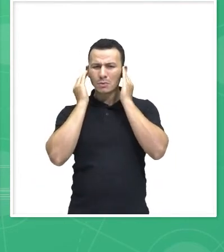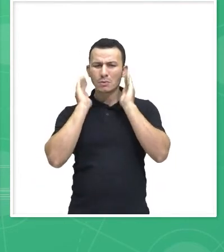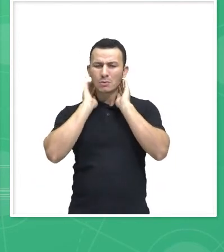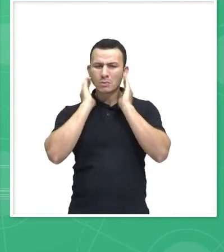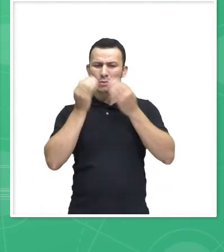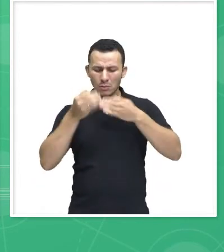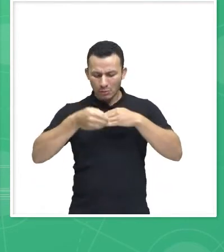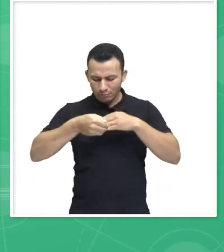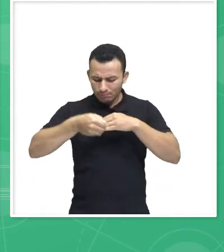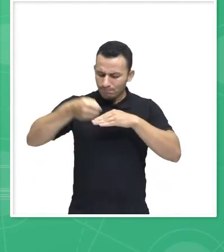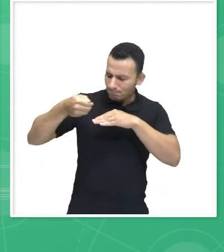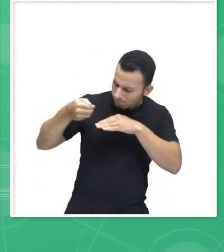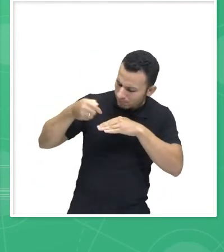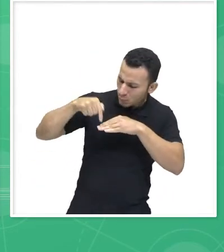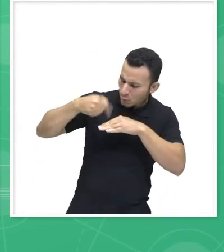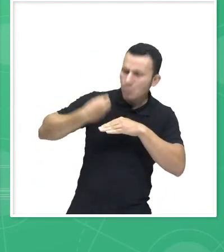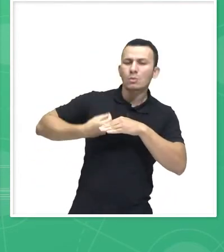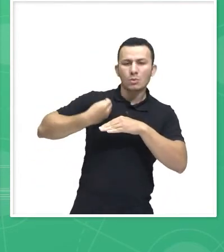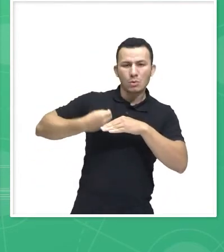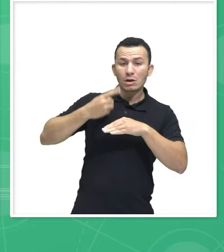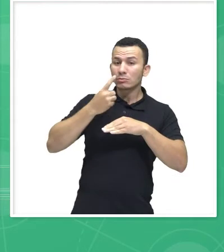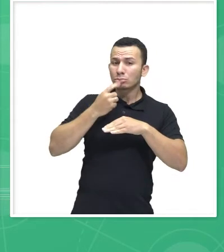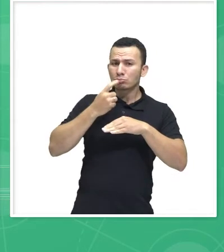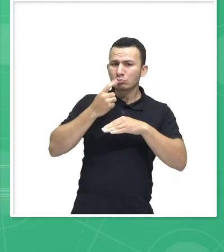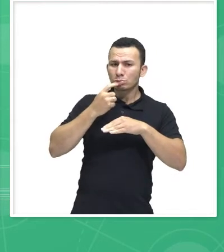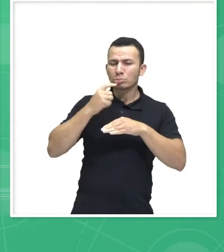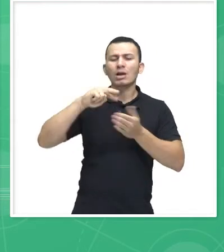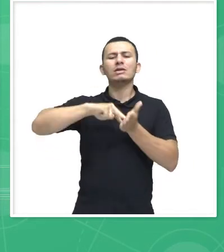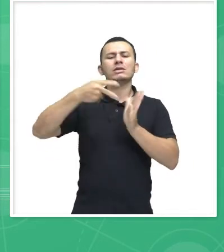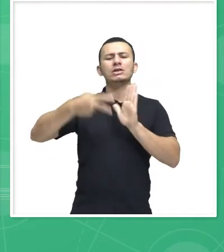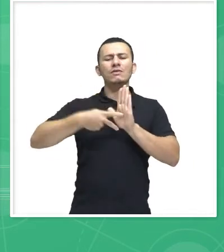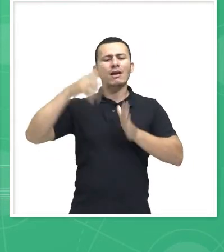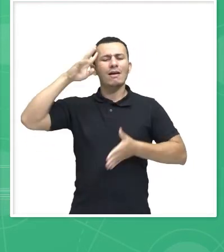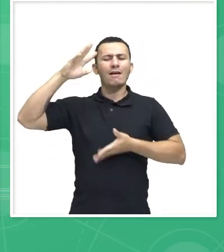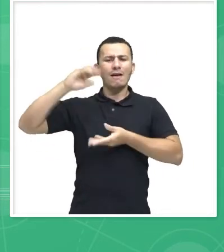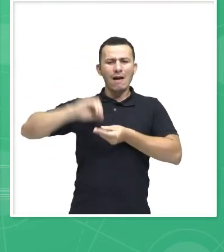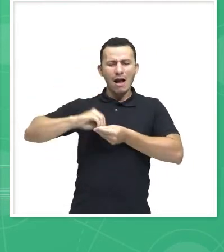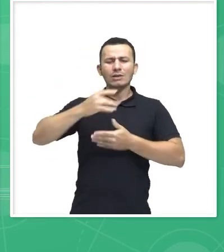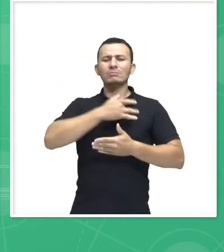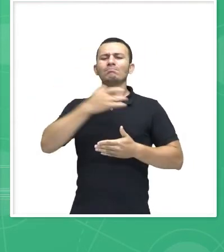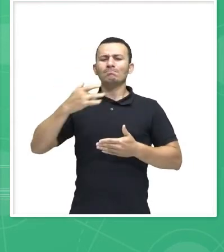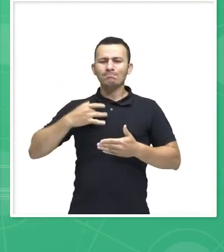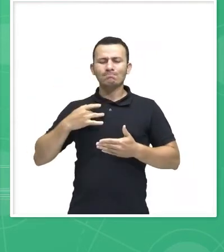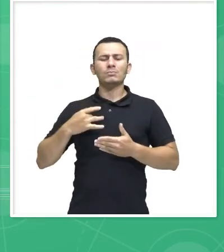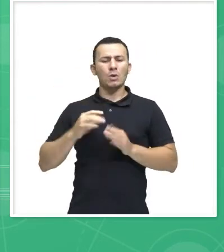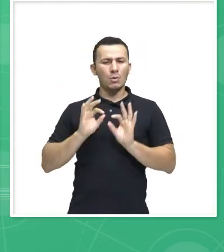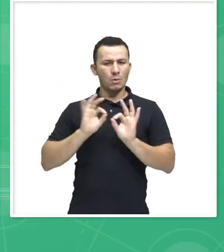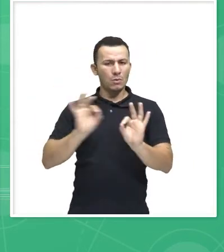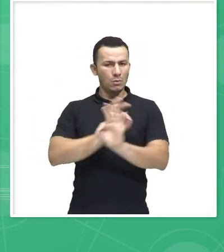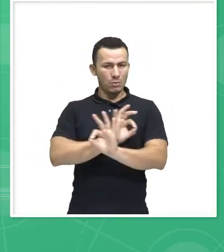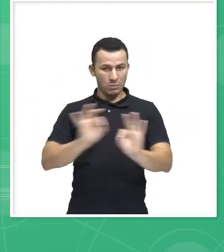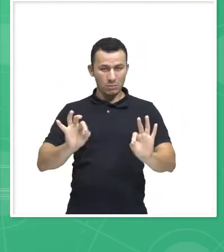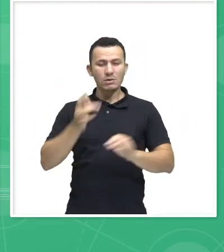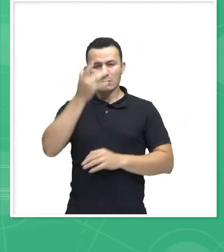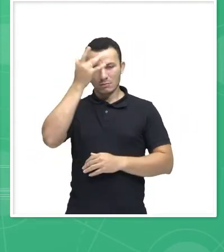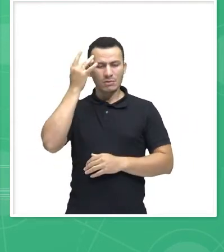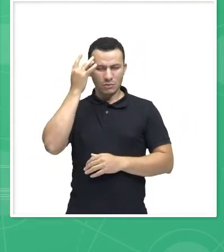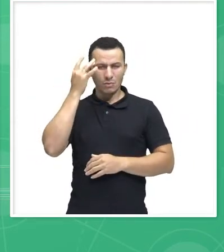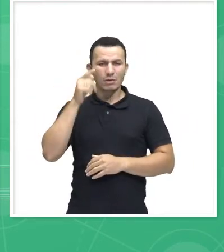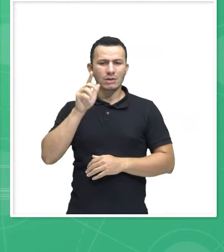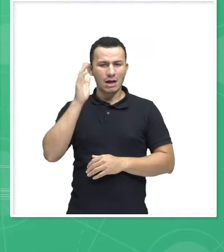e vê se ele tá fresco nasce o peixe está fresco se tiver bem vermelhinho aquela guerra são as brancas as pessoas Sabe aquele